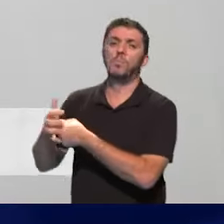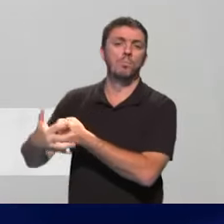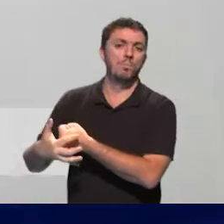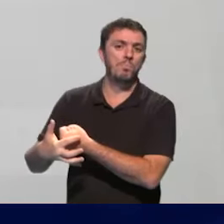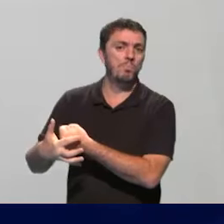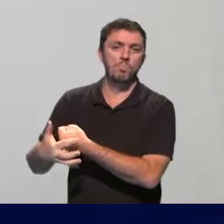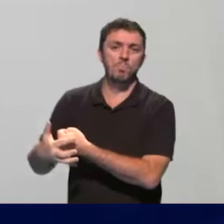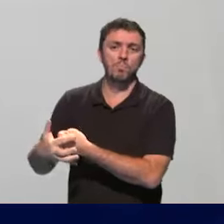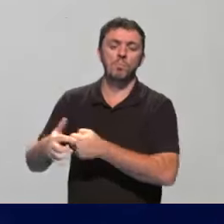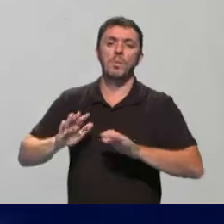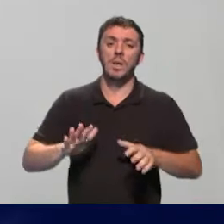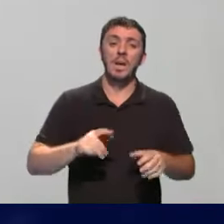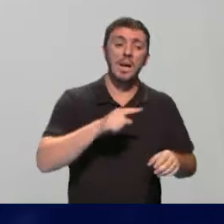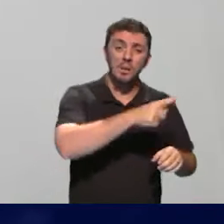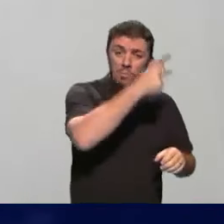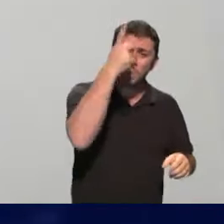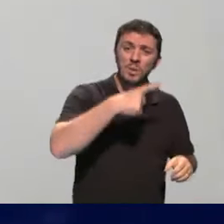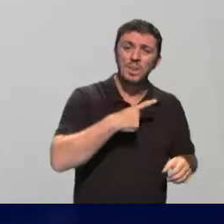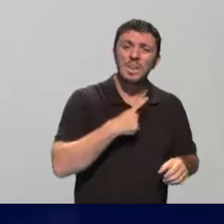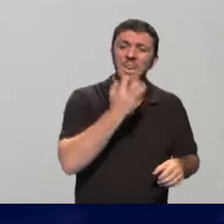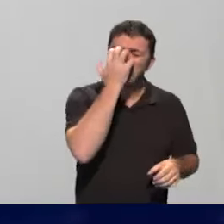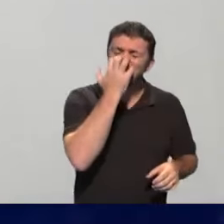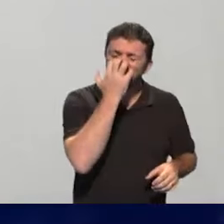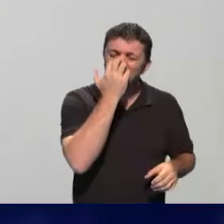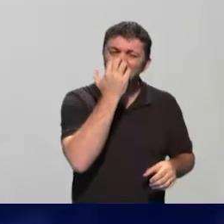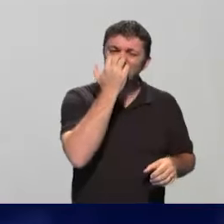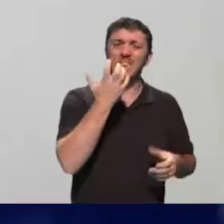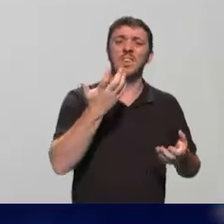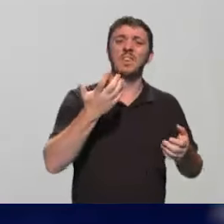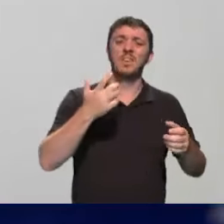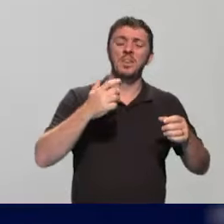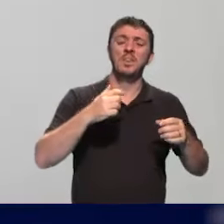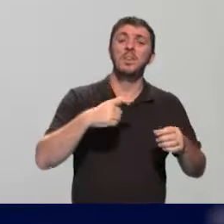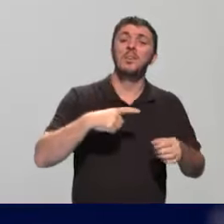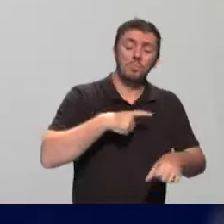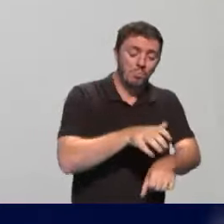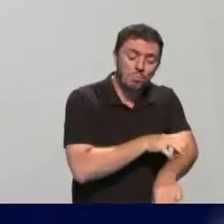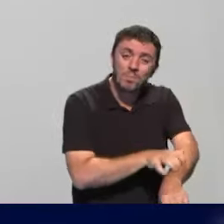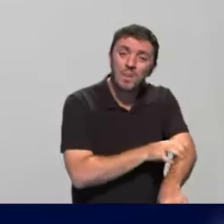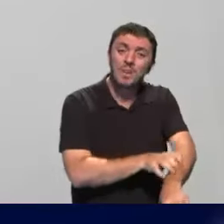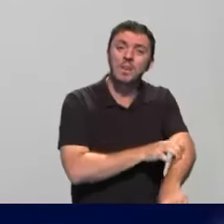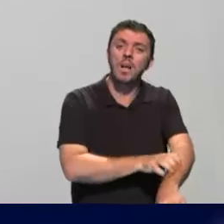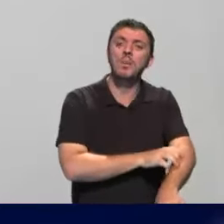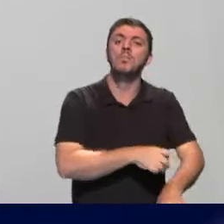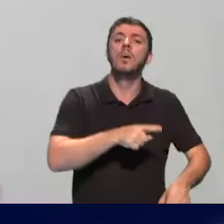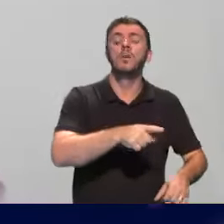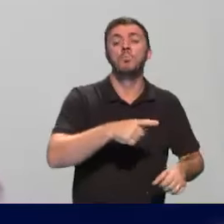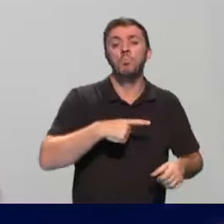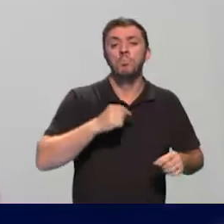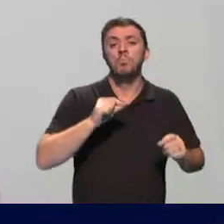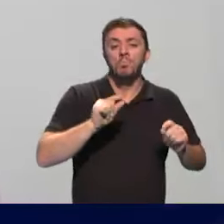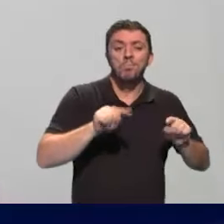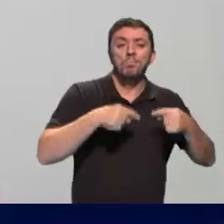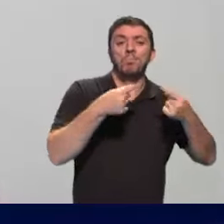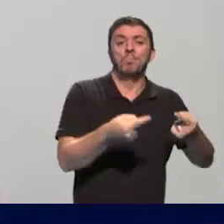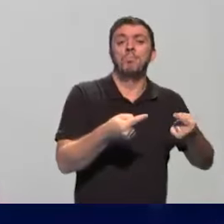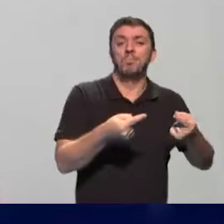Os pacientes alérgicos, eles têm maior propensão a complicarem da doença. Então, os